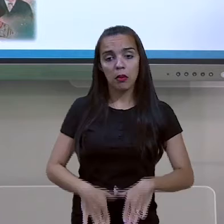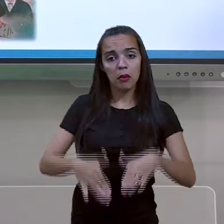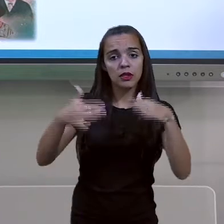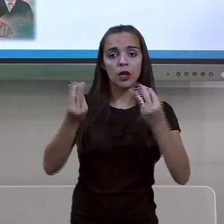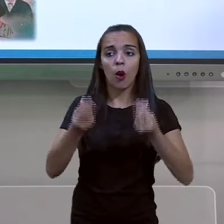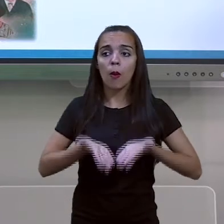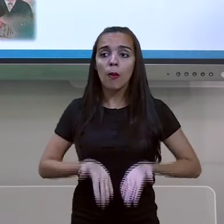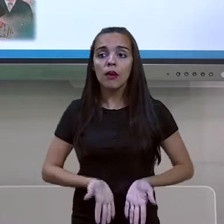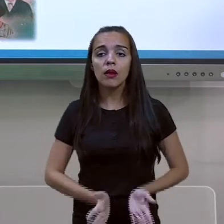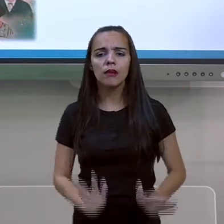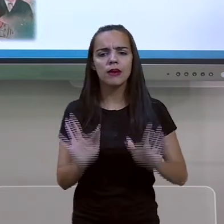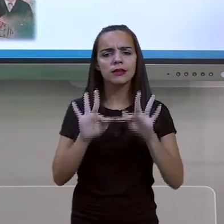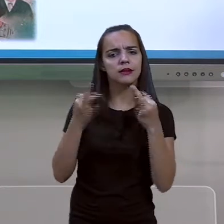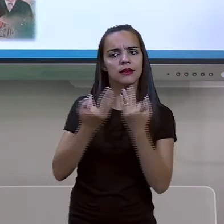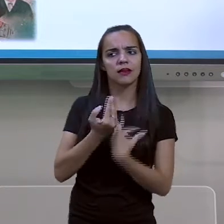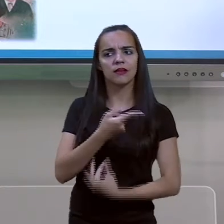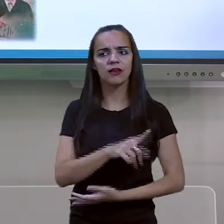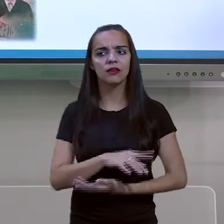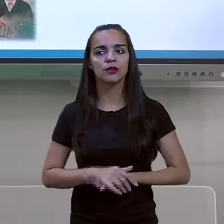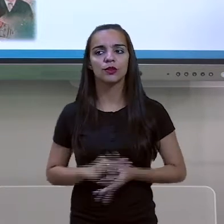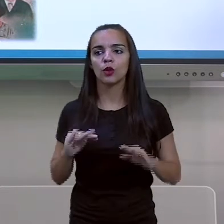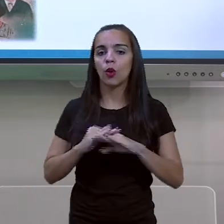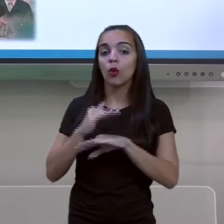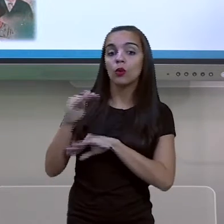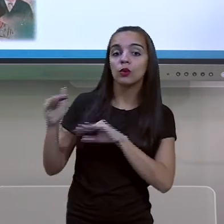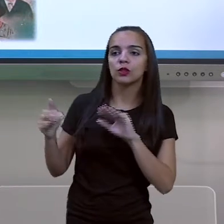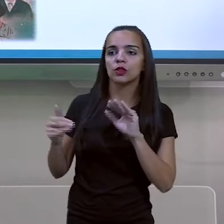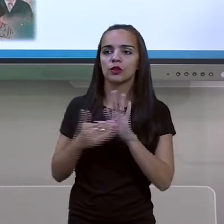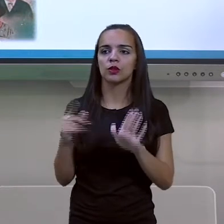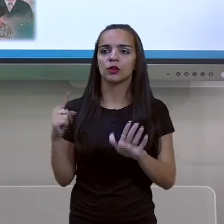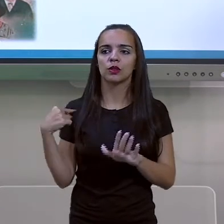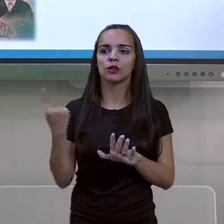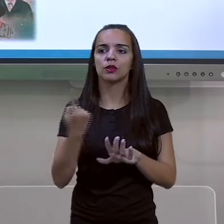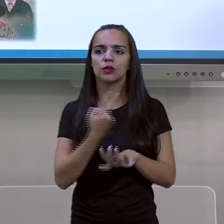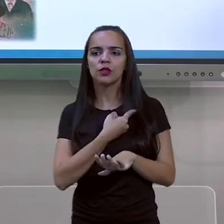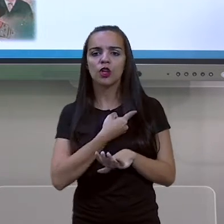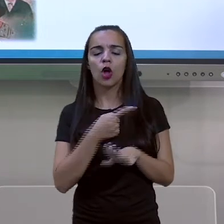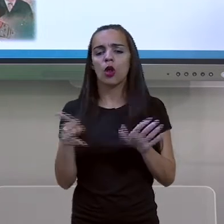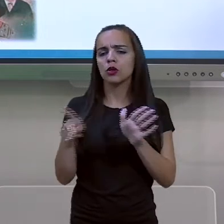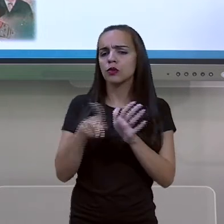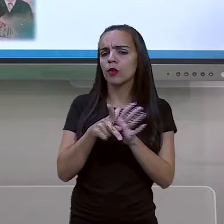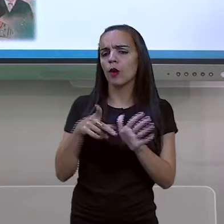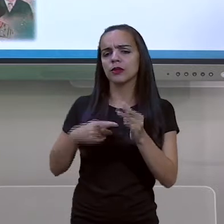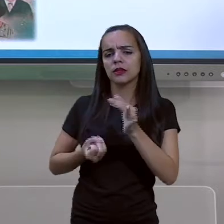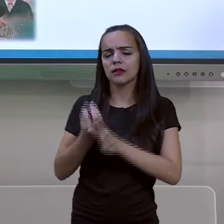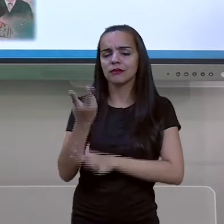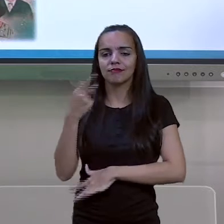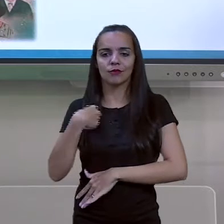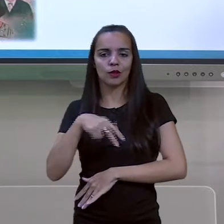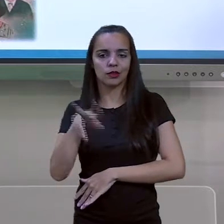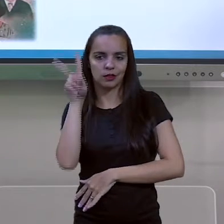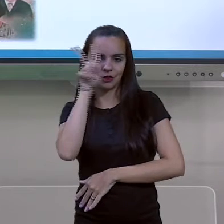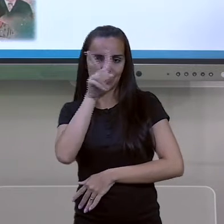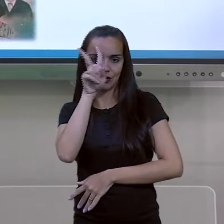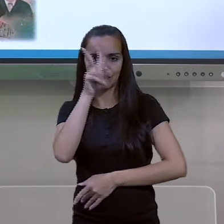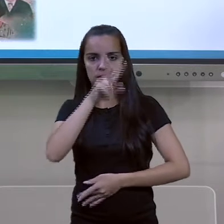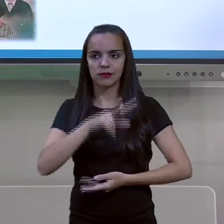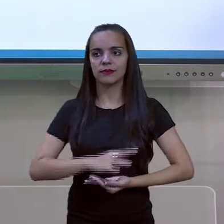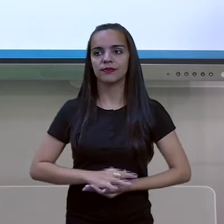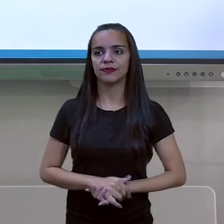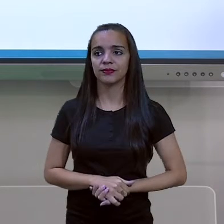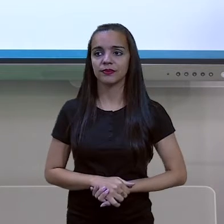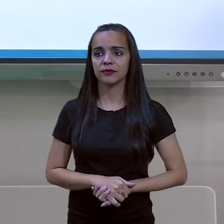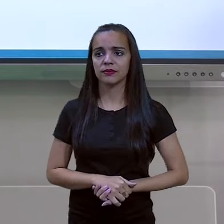nasci naquela família, né? Então, todos nós somos produtores de história.